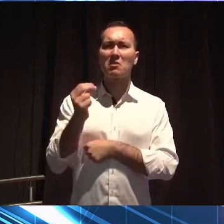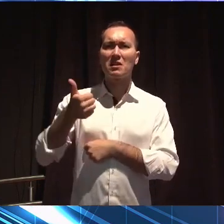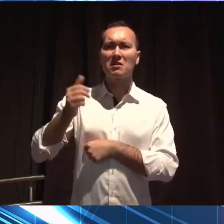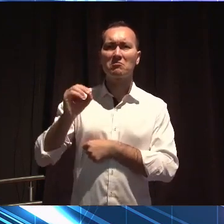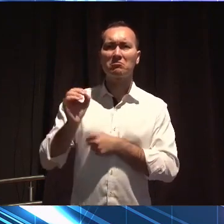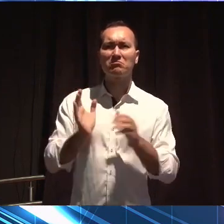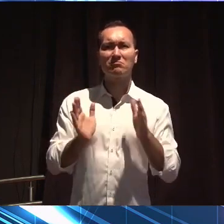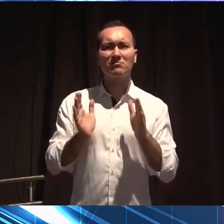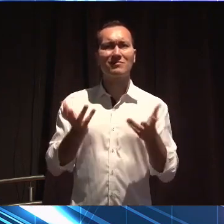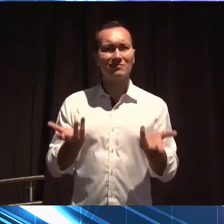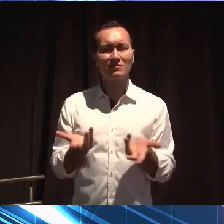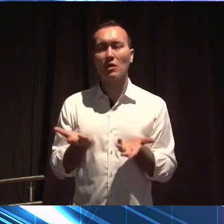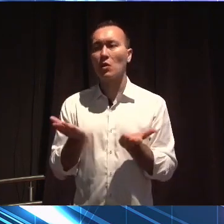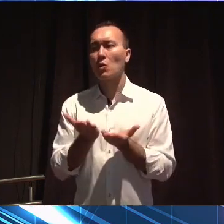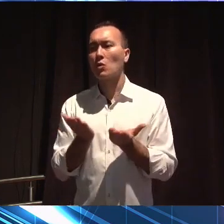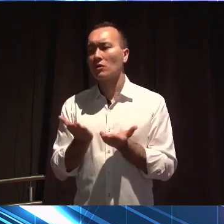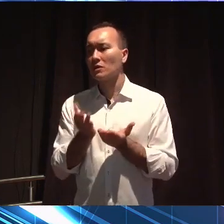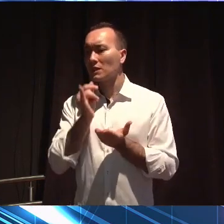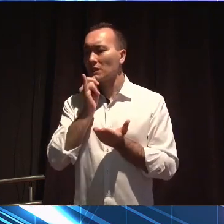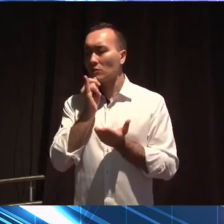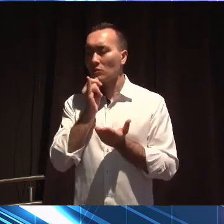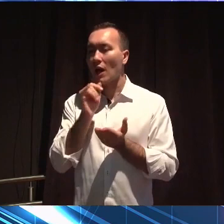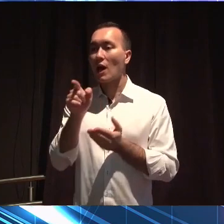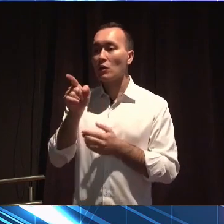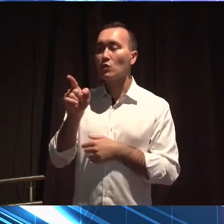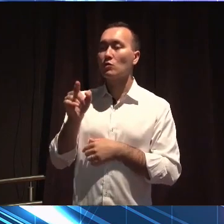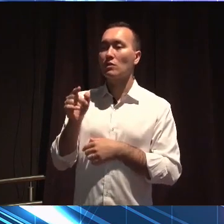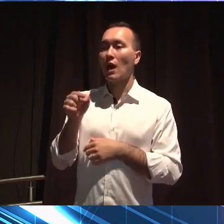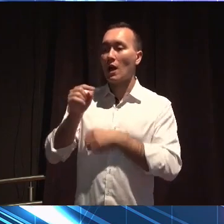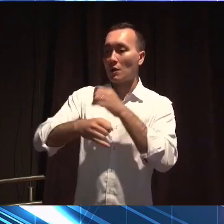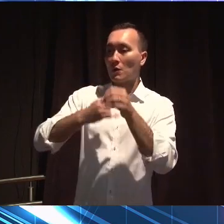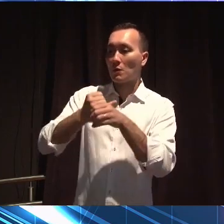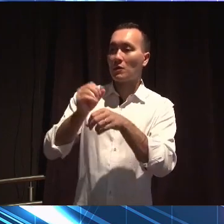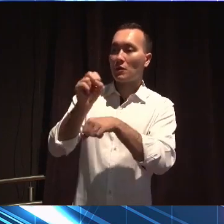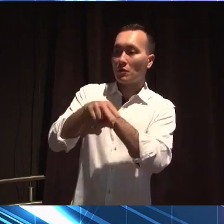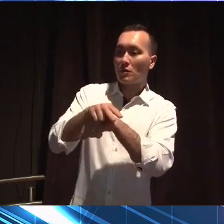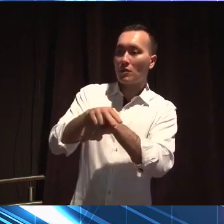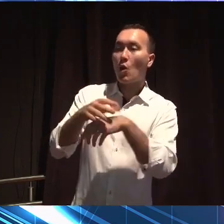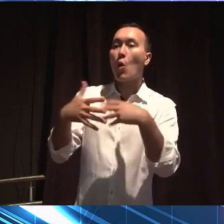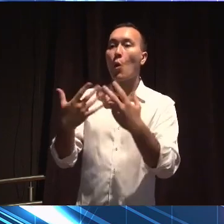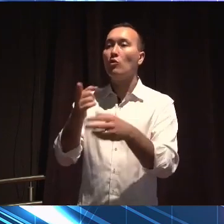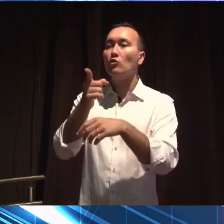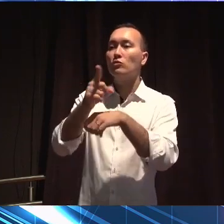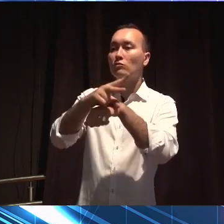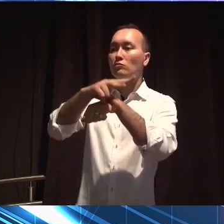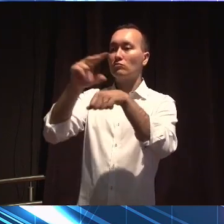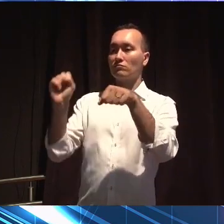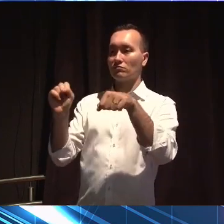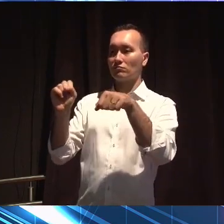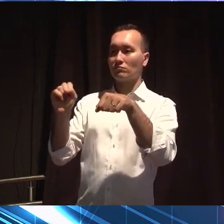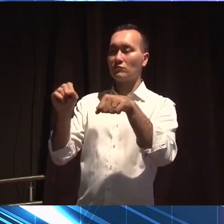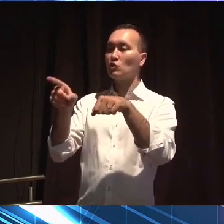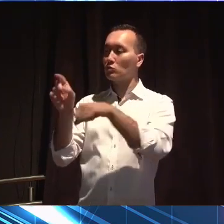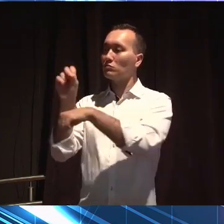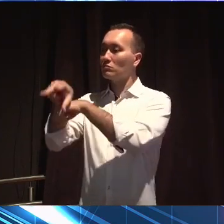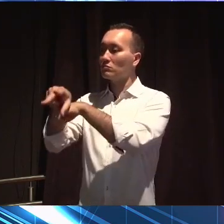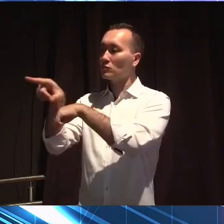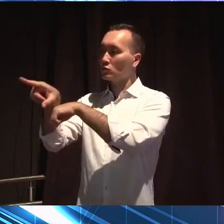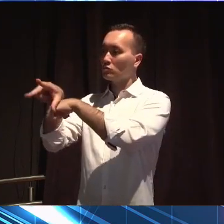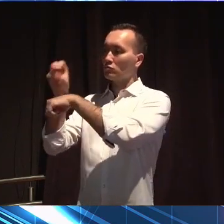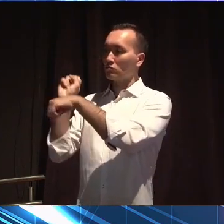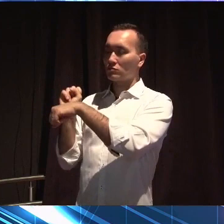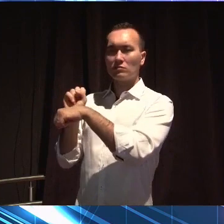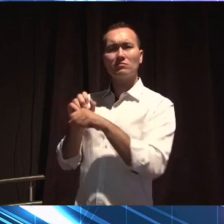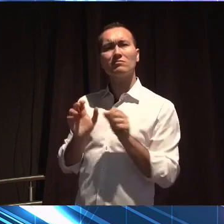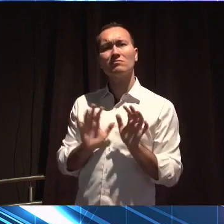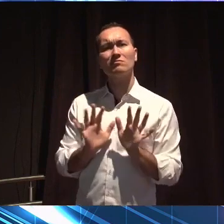mais online e offline. A experiência é uma experiência de continuidade. Não é mais tolerável aquela história de você pagar mais caro na loja presencial